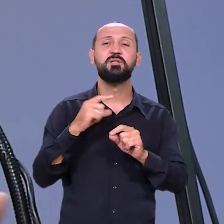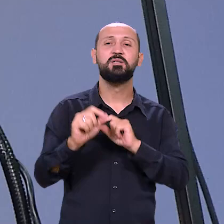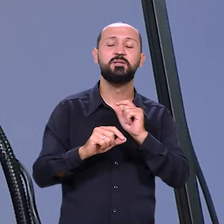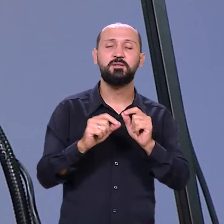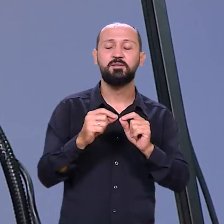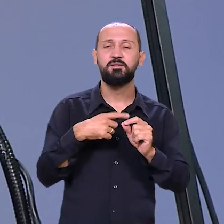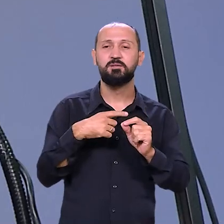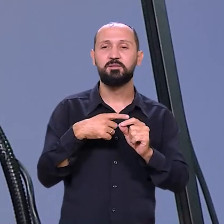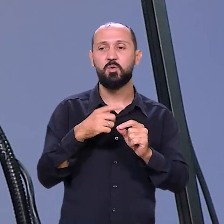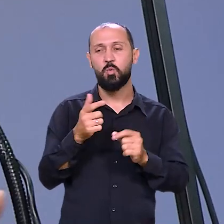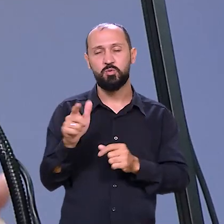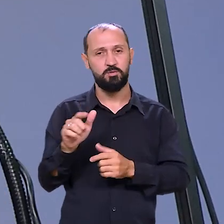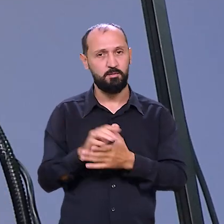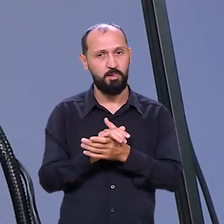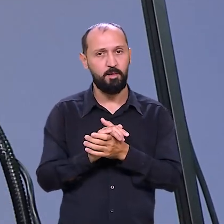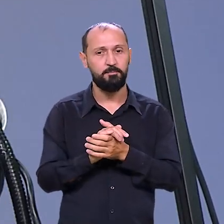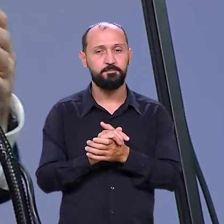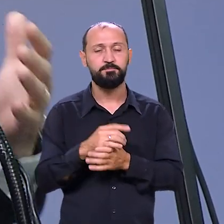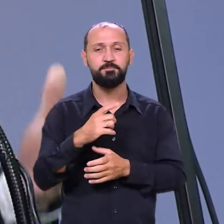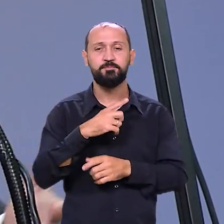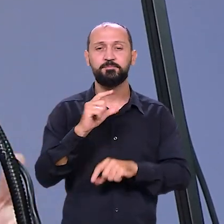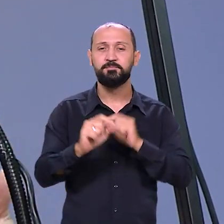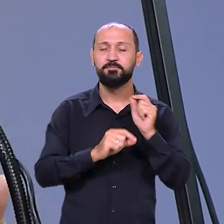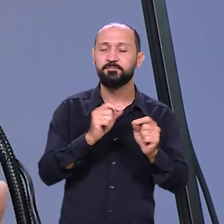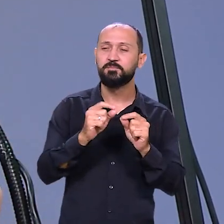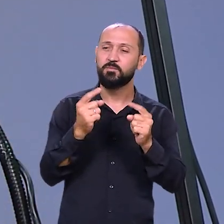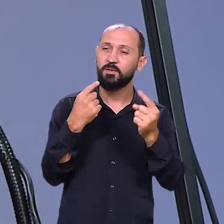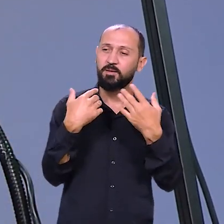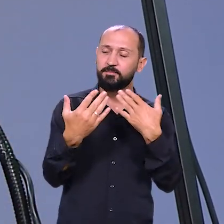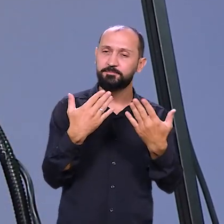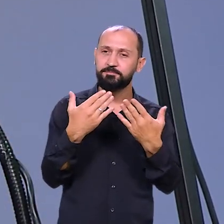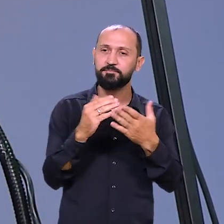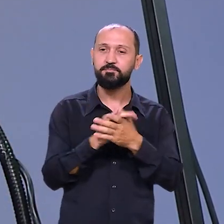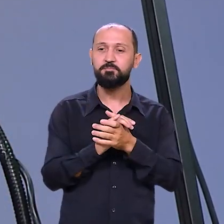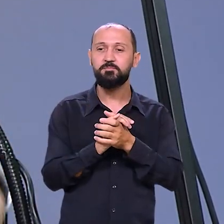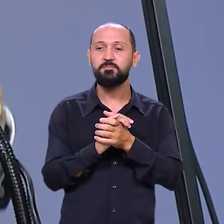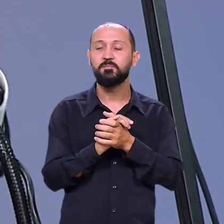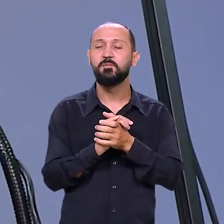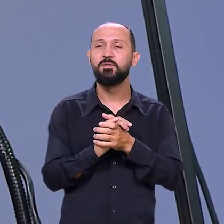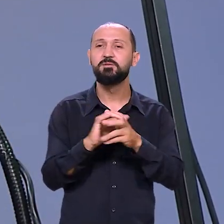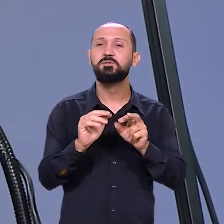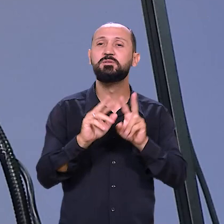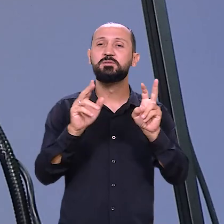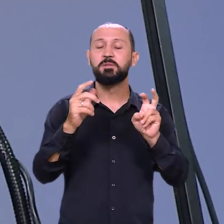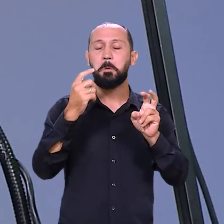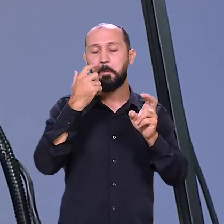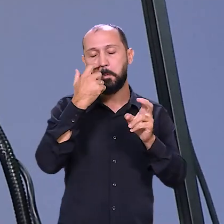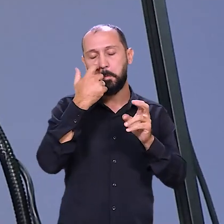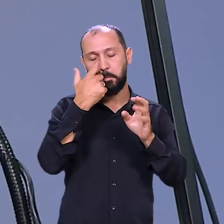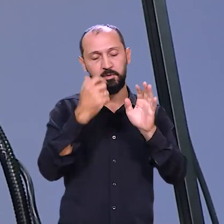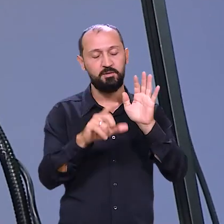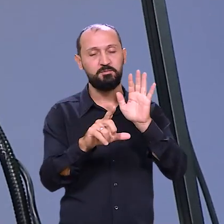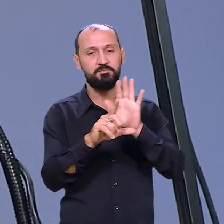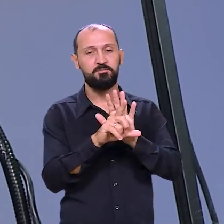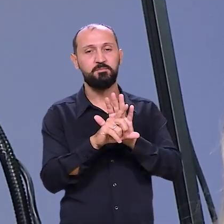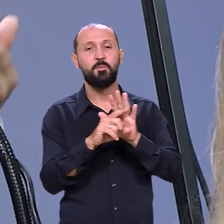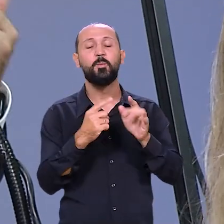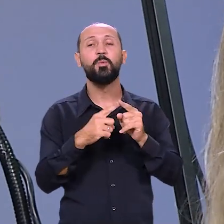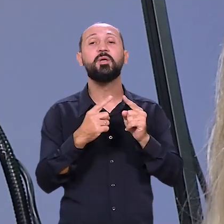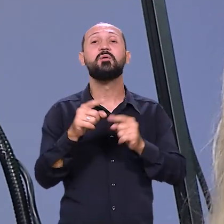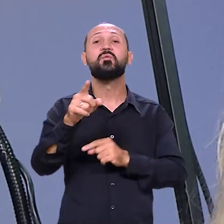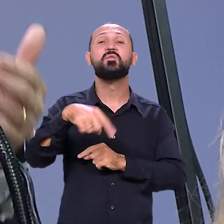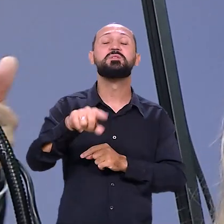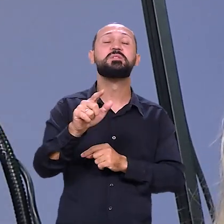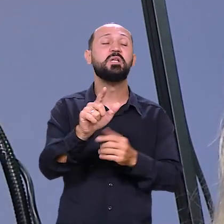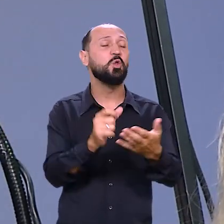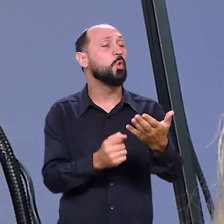uma coisa e do que é outra. E aí a gente começa a discutir essa questão da legislação, para que você